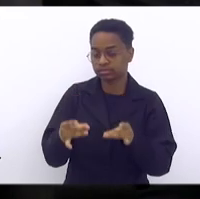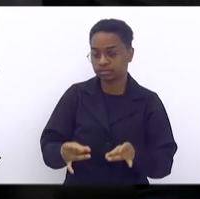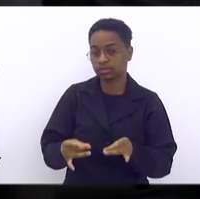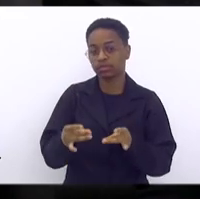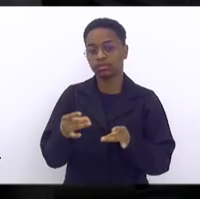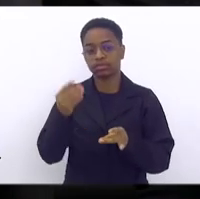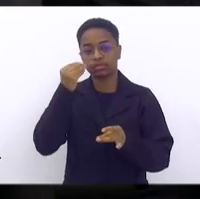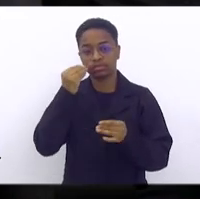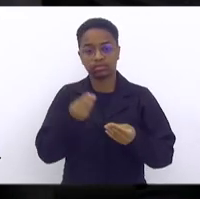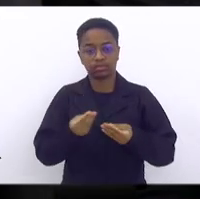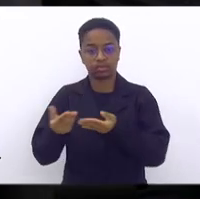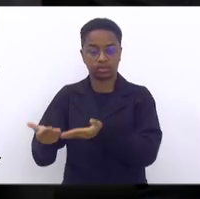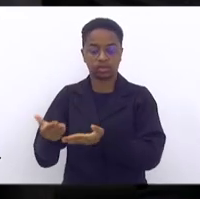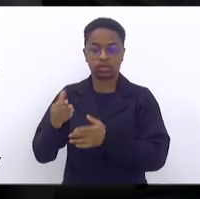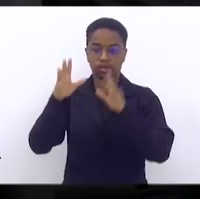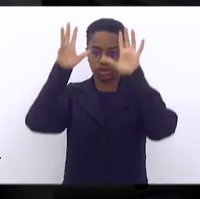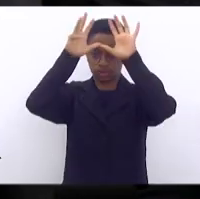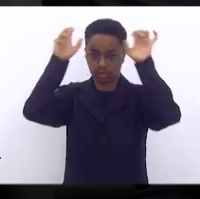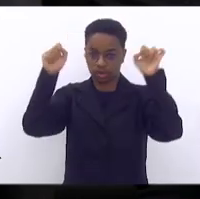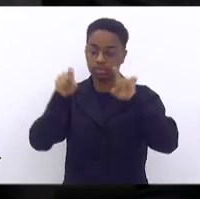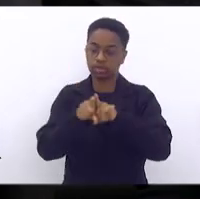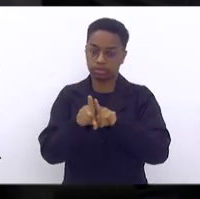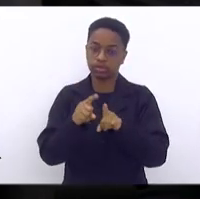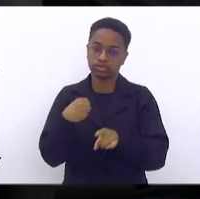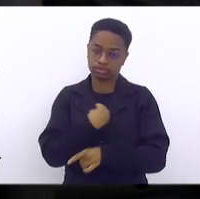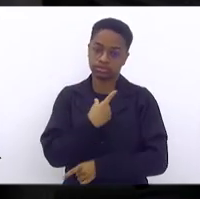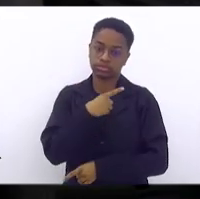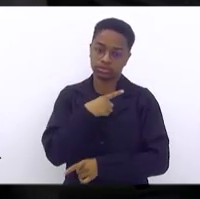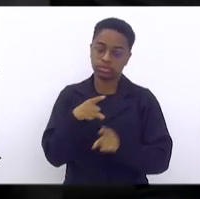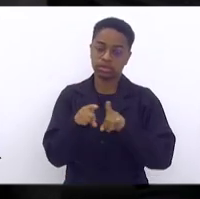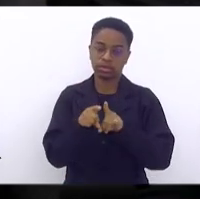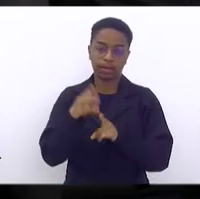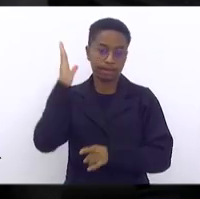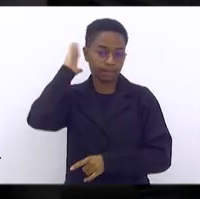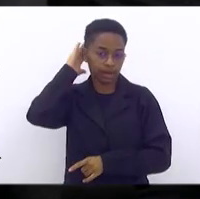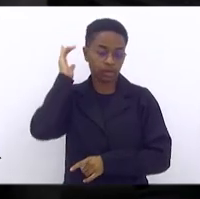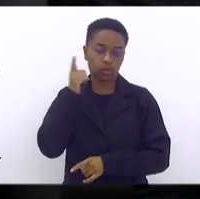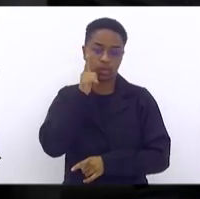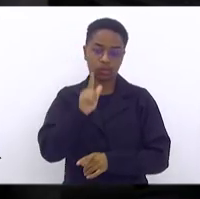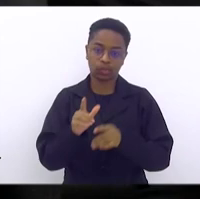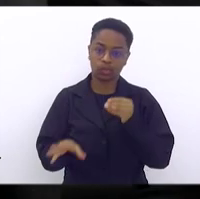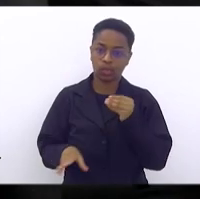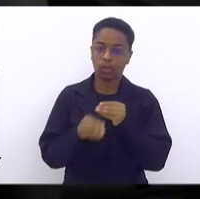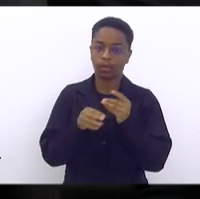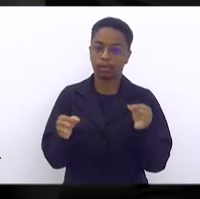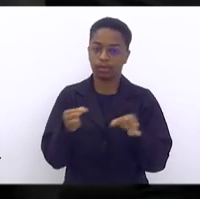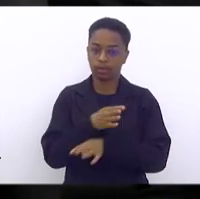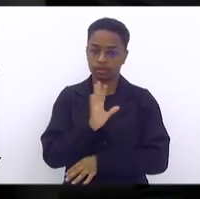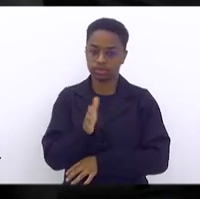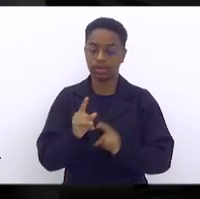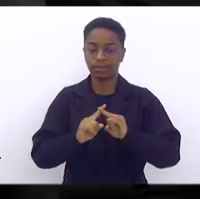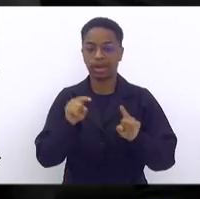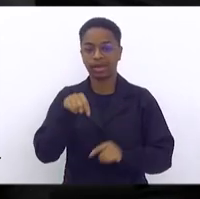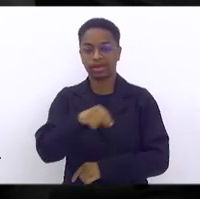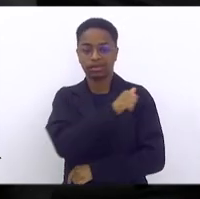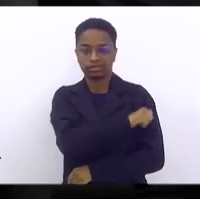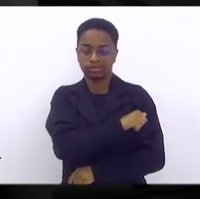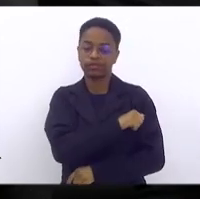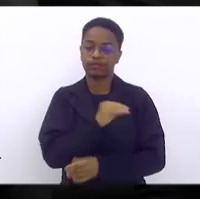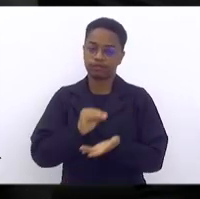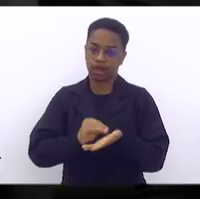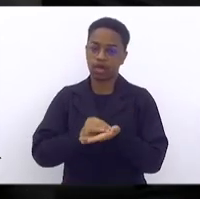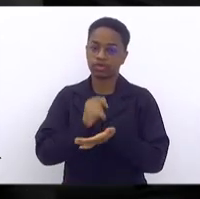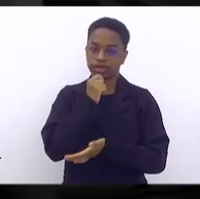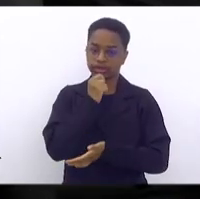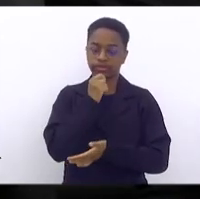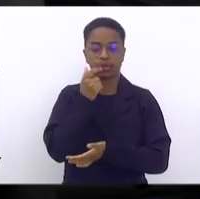para o tribunal também. Isso a gente tem na Paraíba já complementado, né, já pronto, mas no Rio a gente precisa avançar para